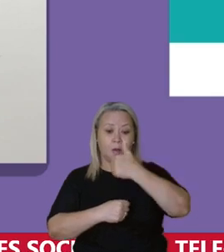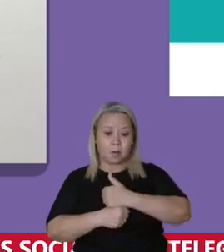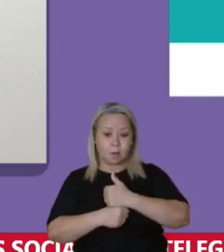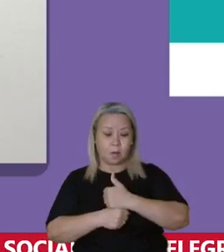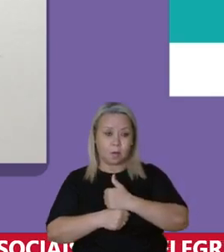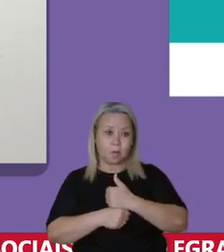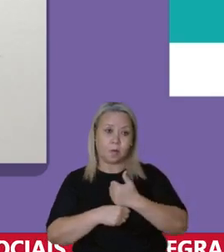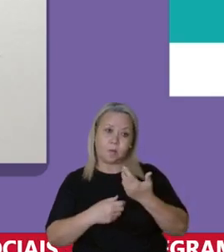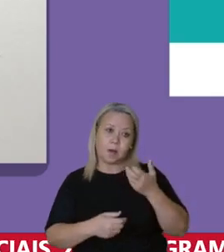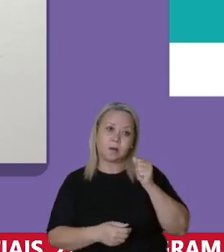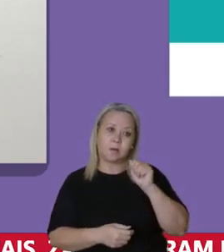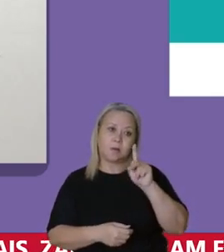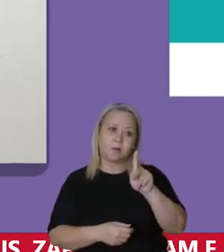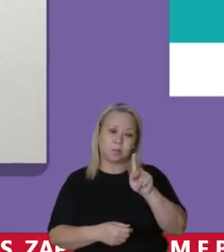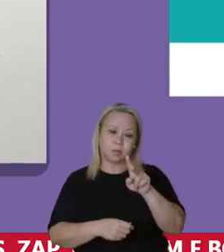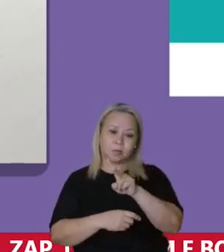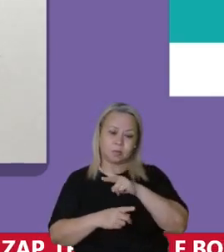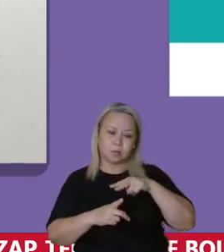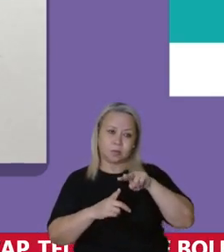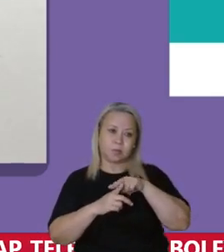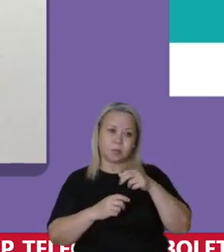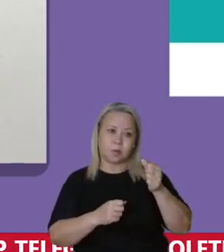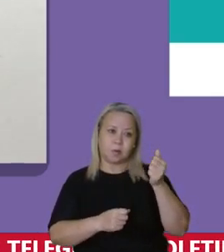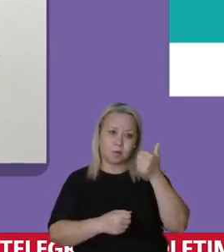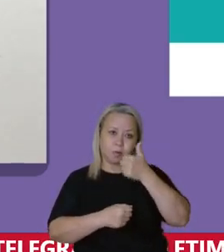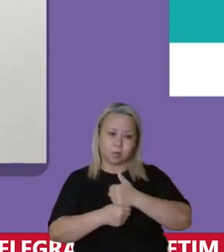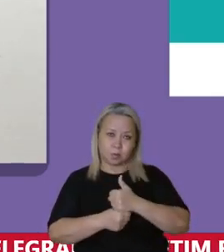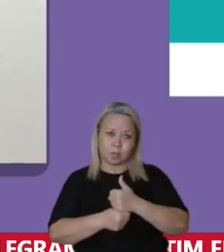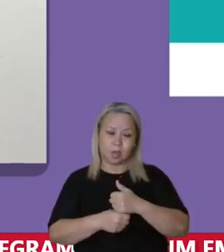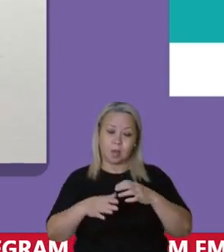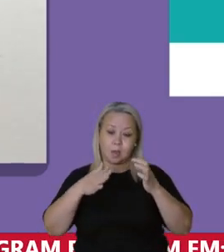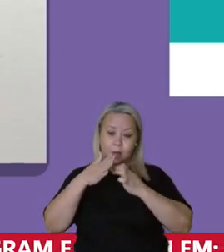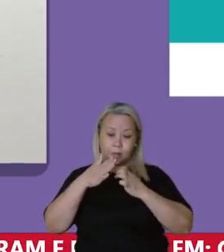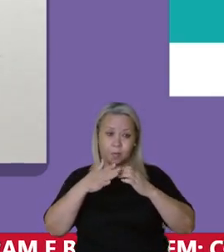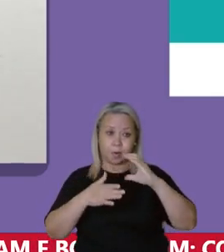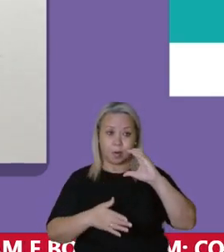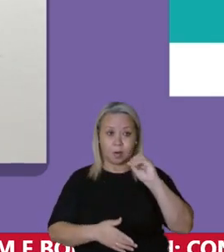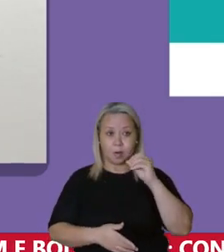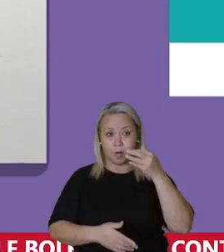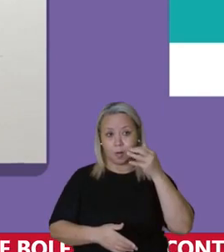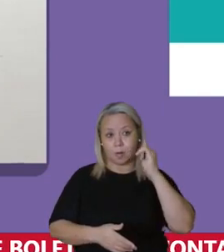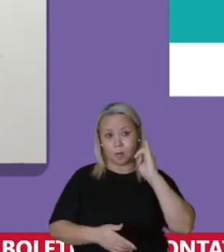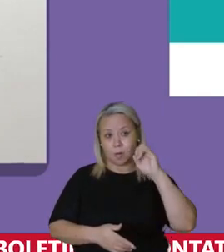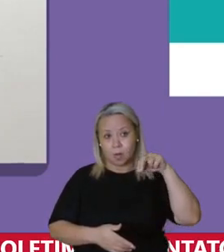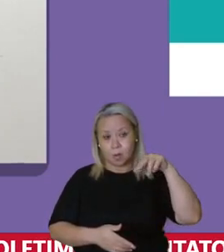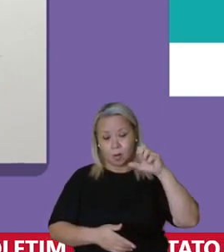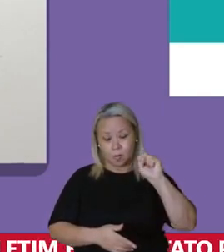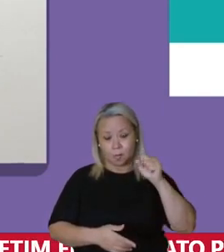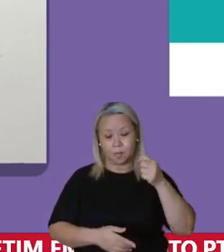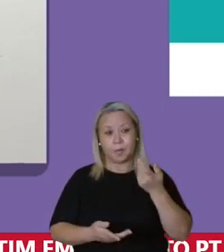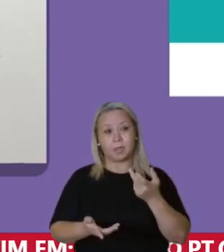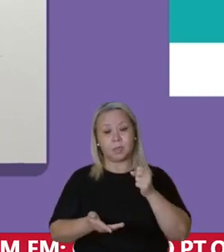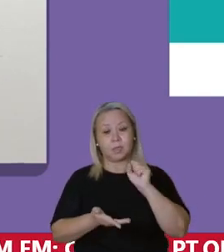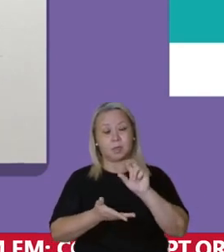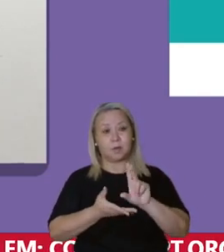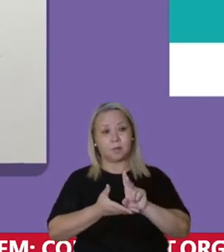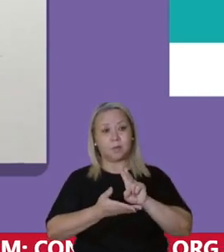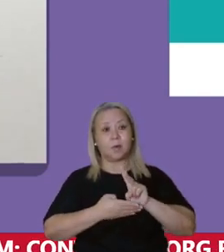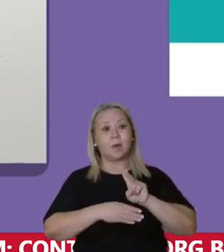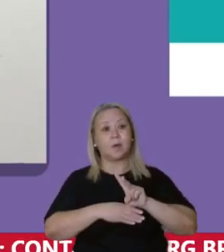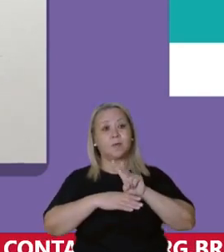sistema, que é a contribuição sobre o lucro líquido das empresas, o COFINS, que é uma contribuição para o financiamento da